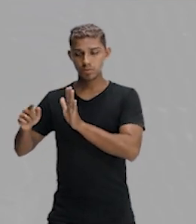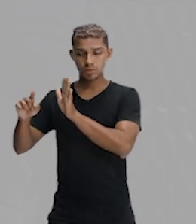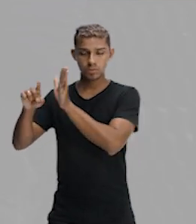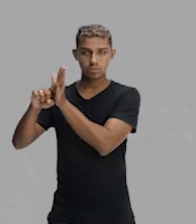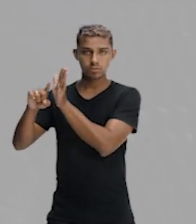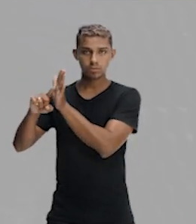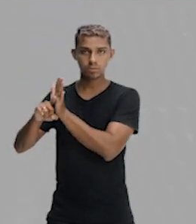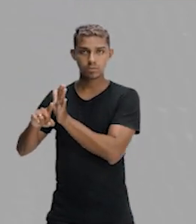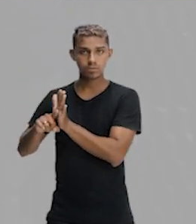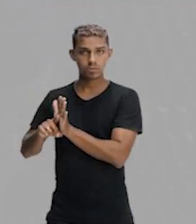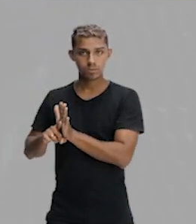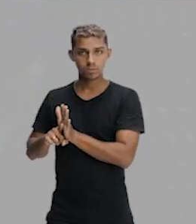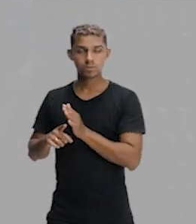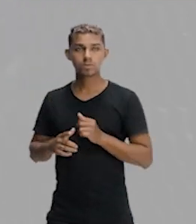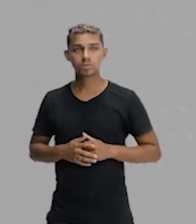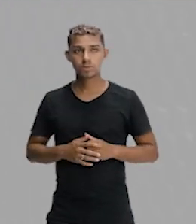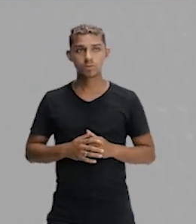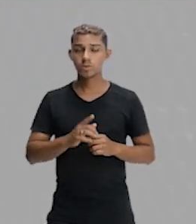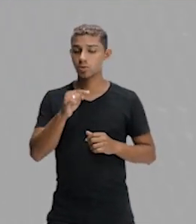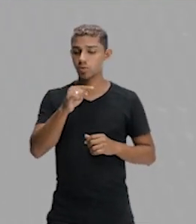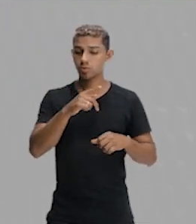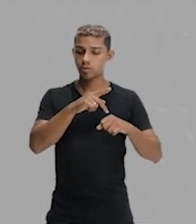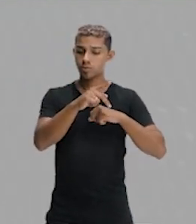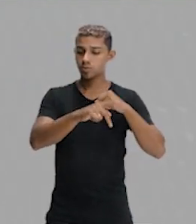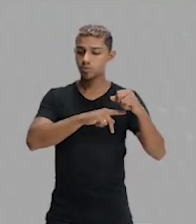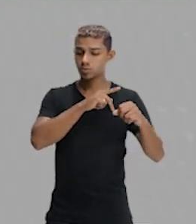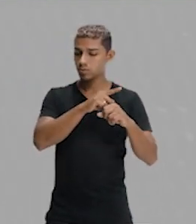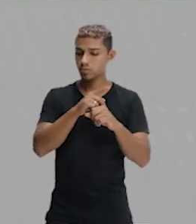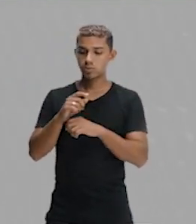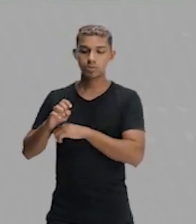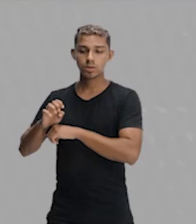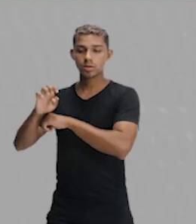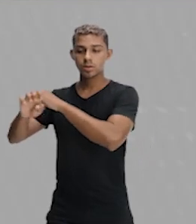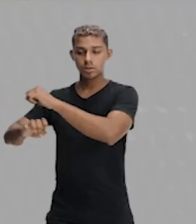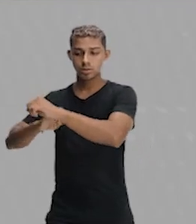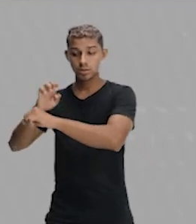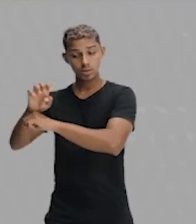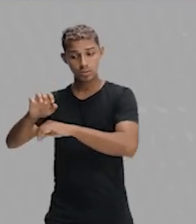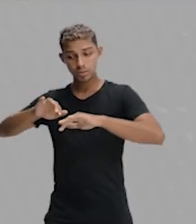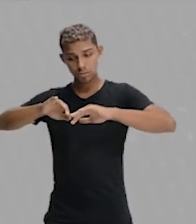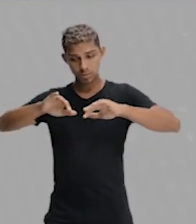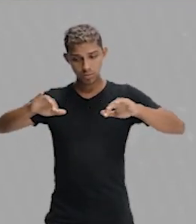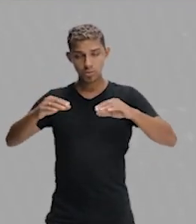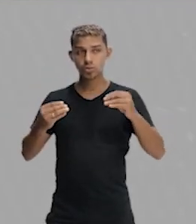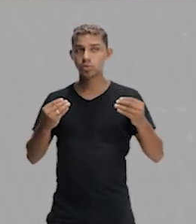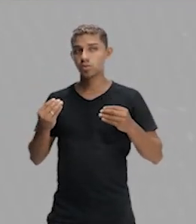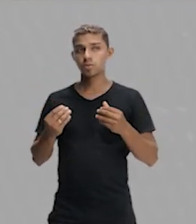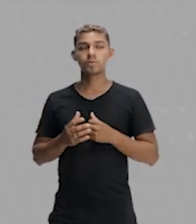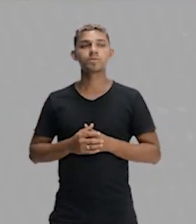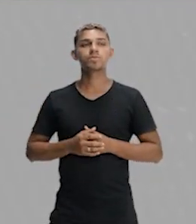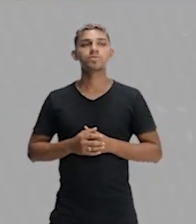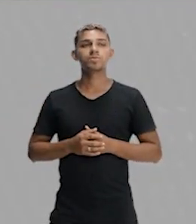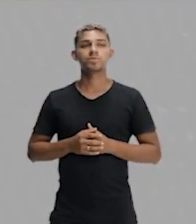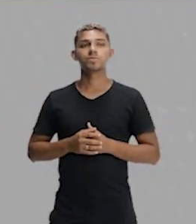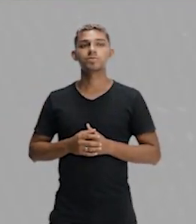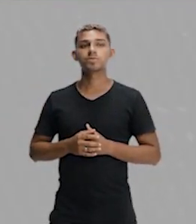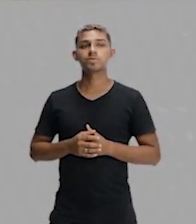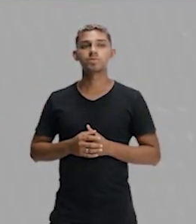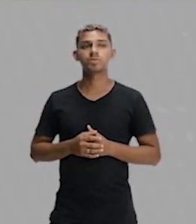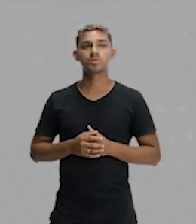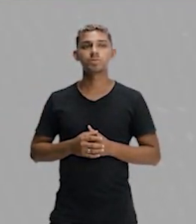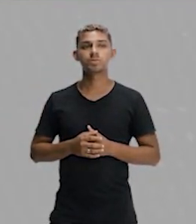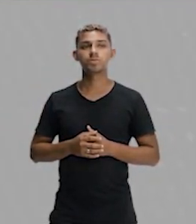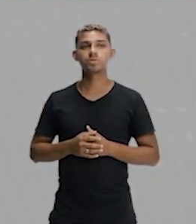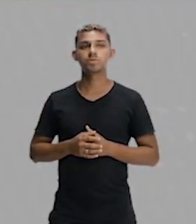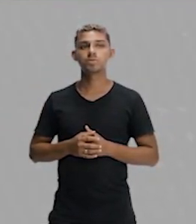ok? Como é que vai se comportar esse campo elétrico, certo? Bom, aqui é bem simples